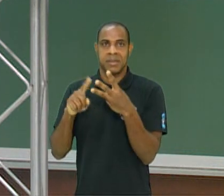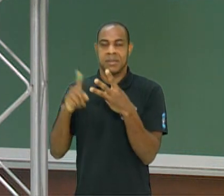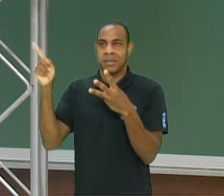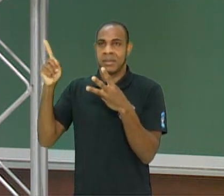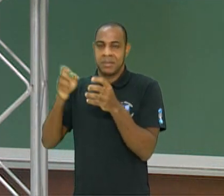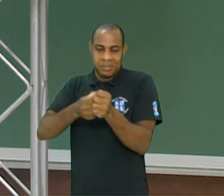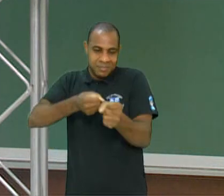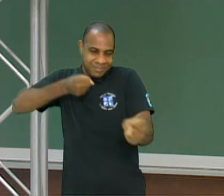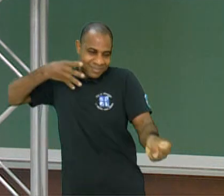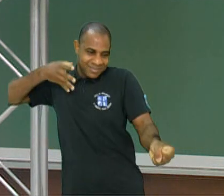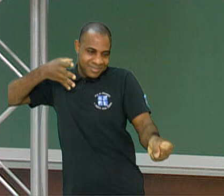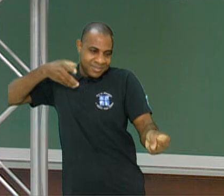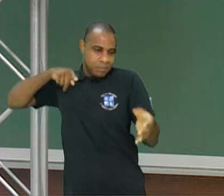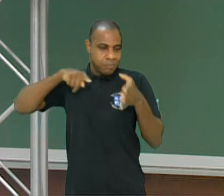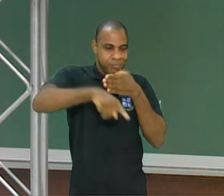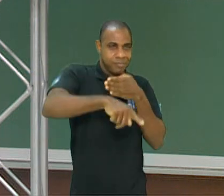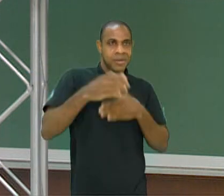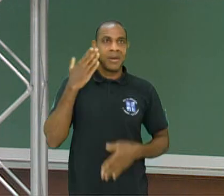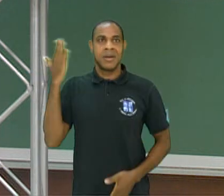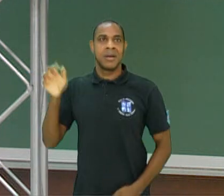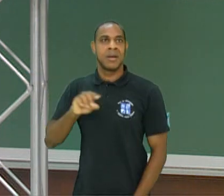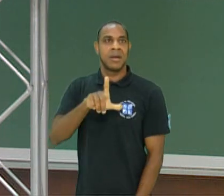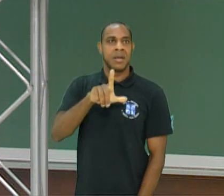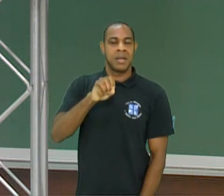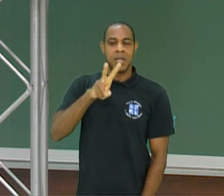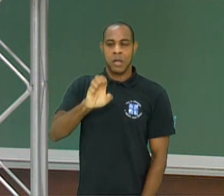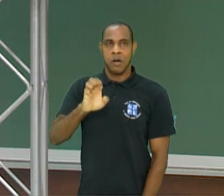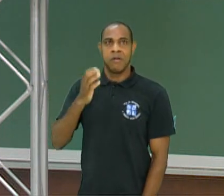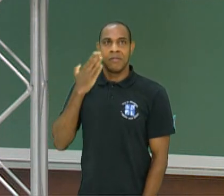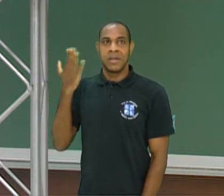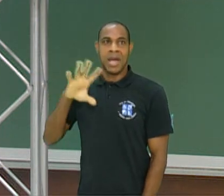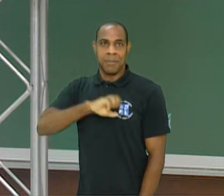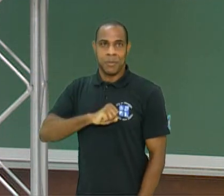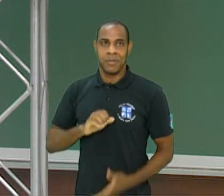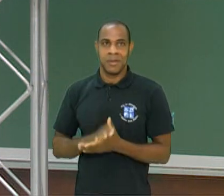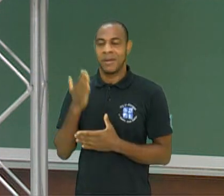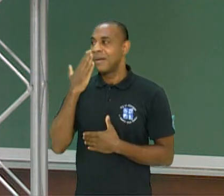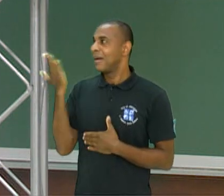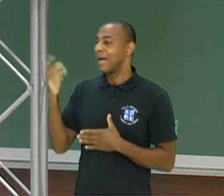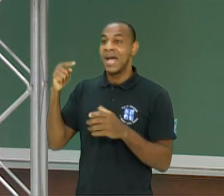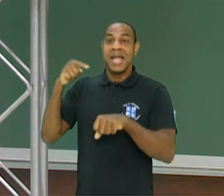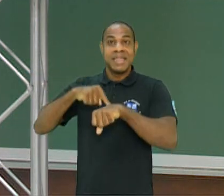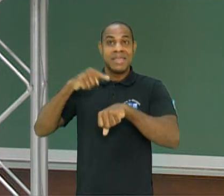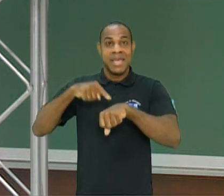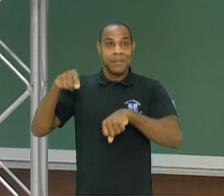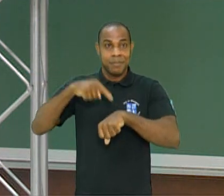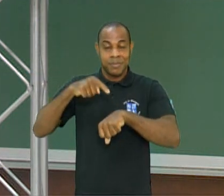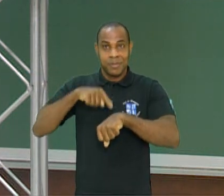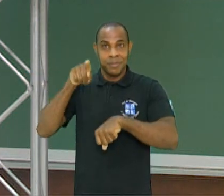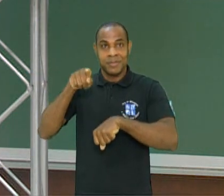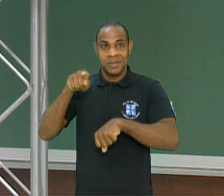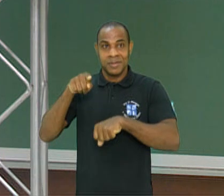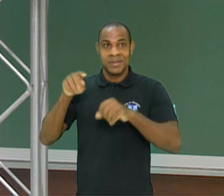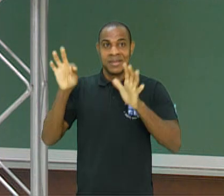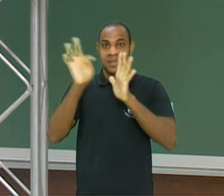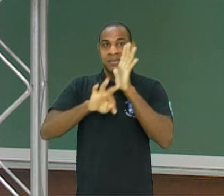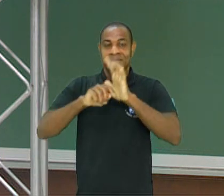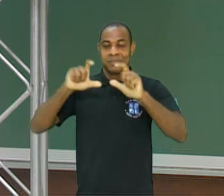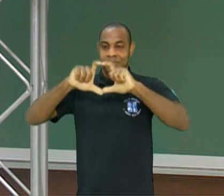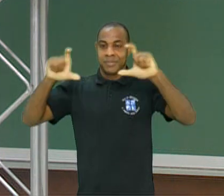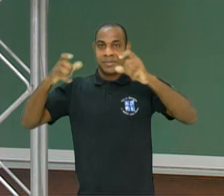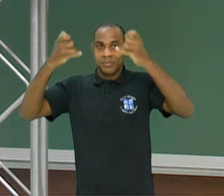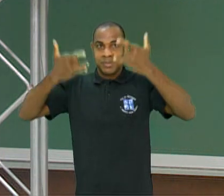de atirar, né? E love, amor, amar. Então eu vou dar um tempinho aqui desse pequeno texto que